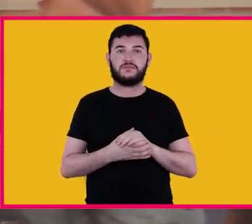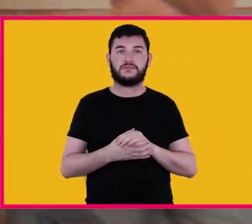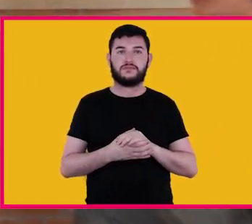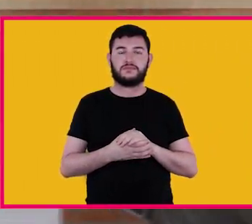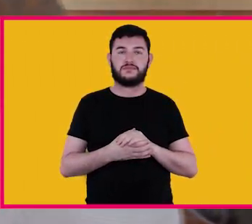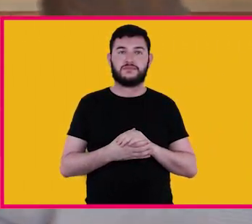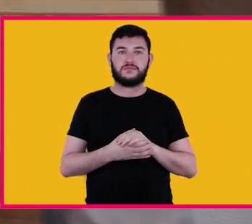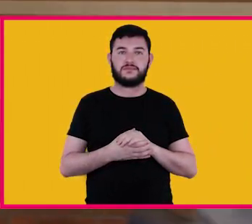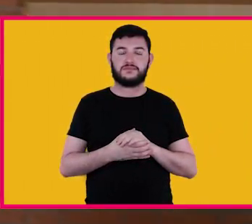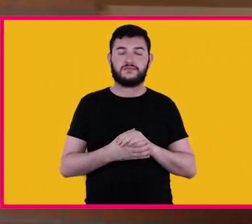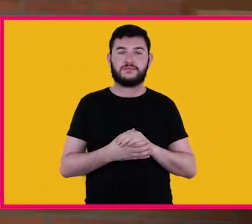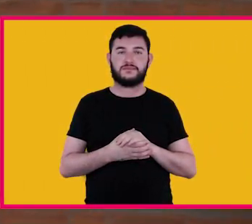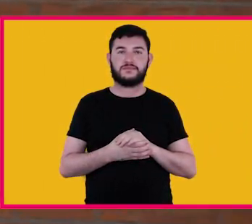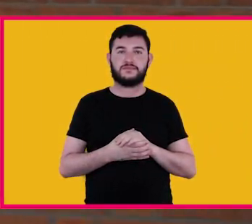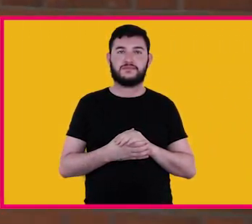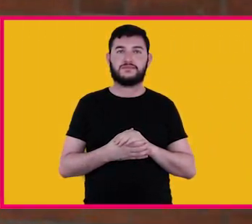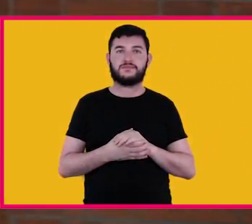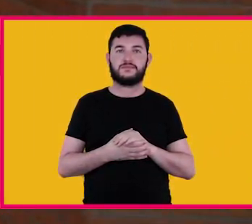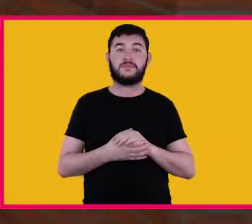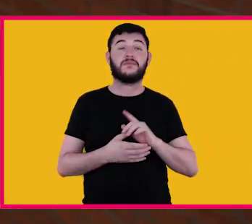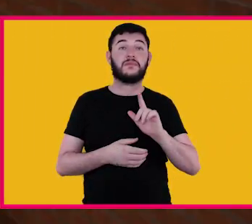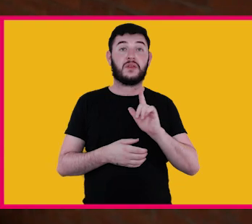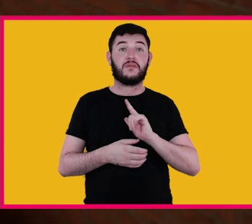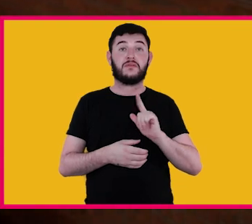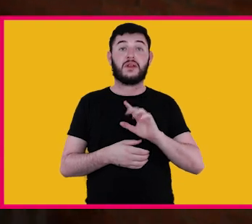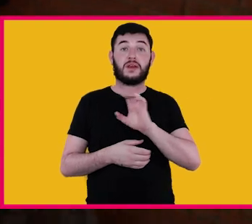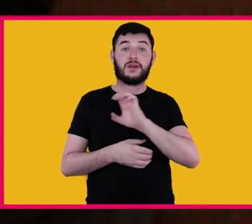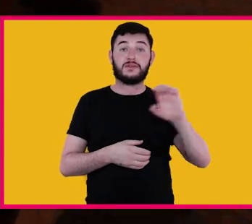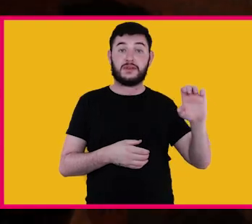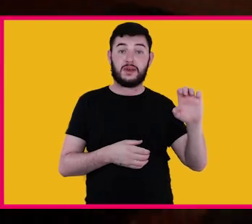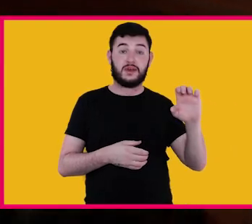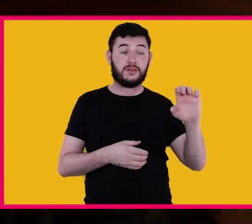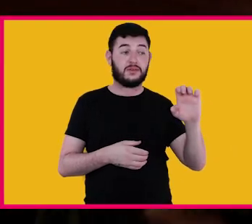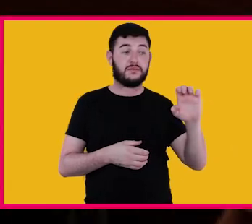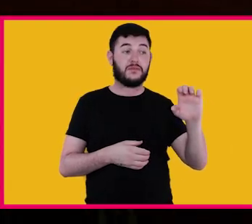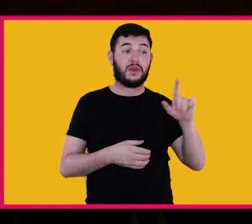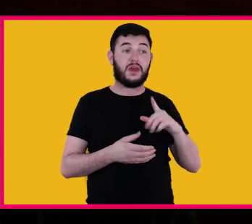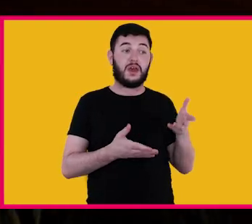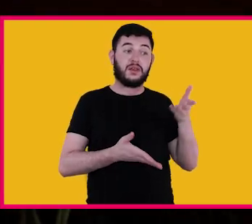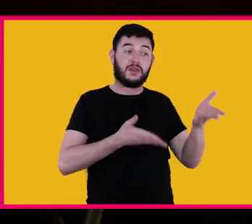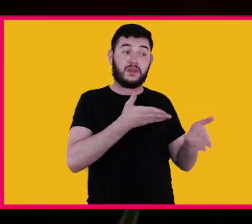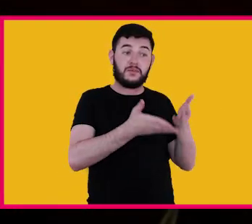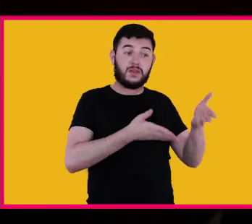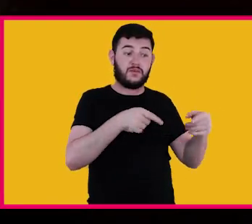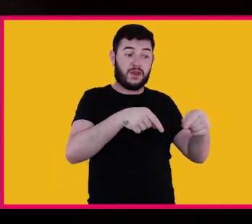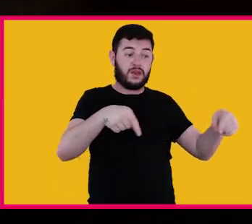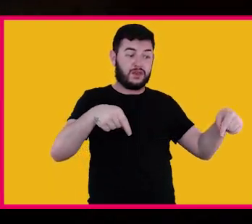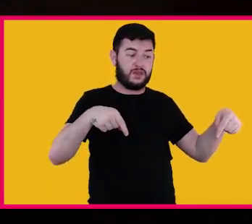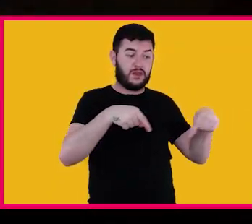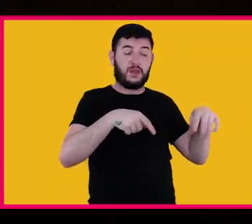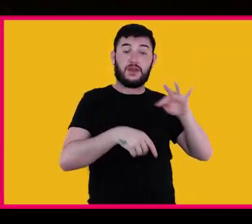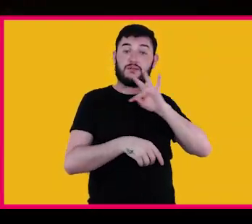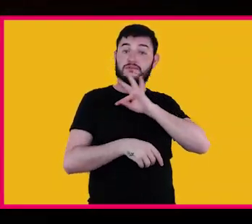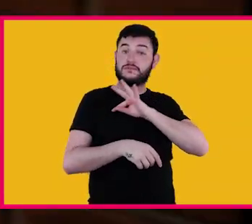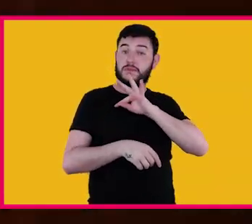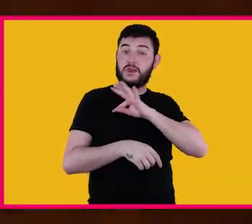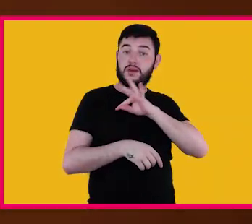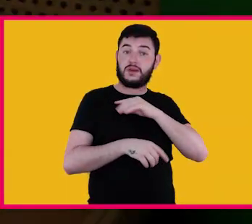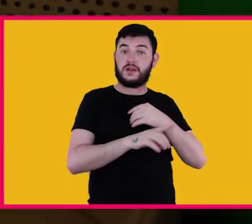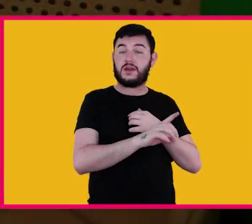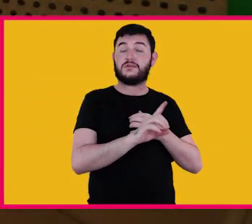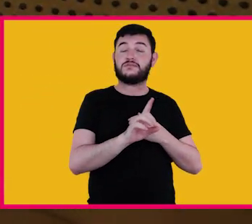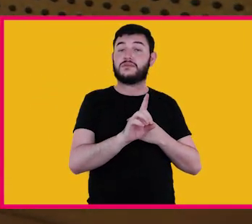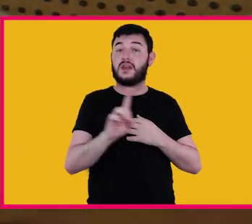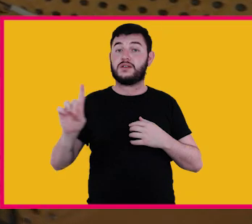E nos direcionamos para uma circulação, onde na esquerda temos acesso à recepção e ao acervo técnico, e à direita o acesso ao estúdio de